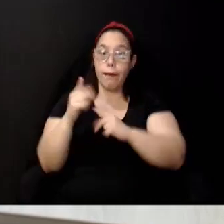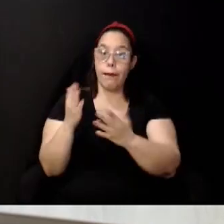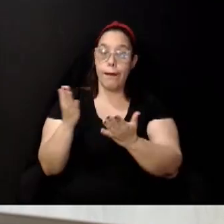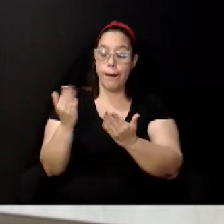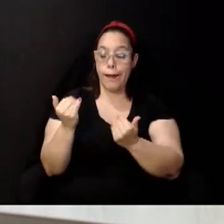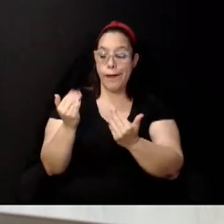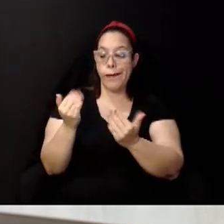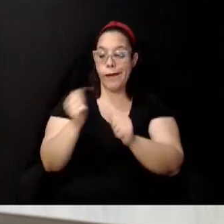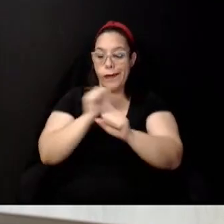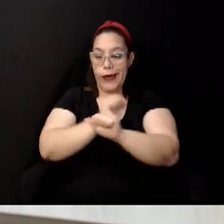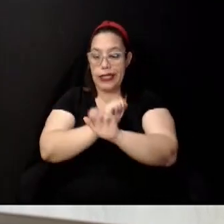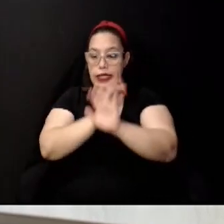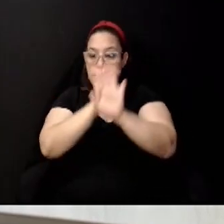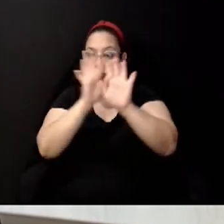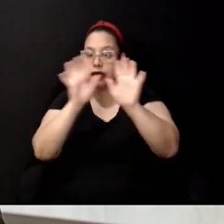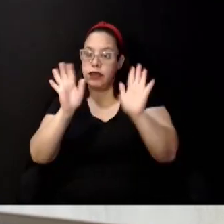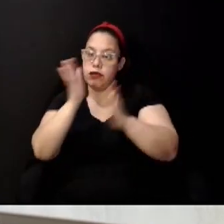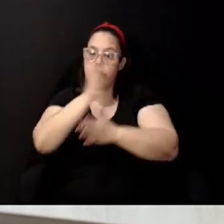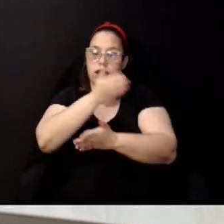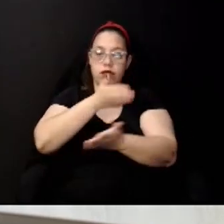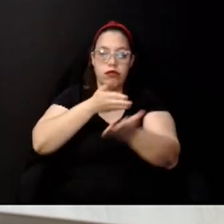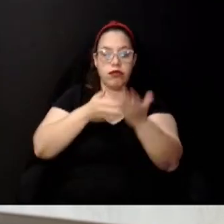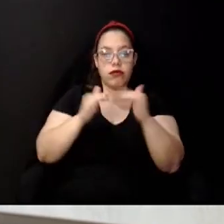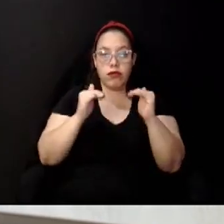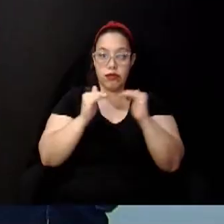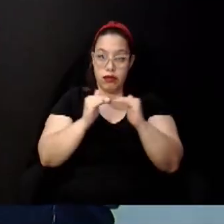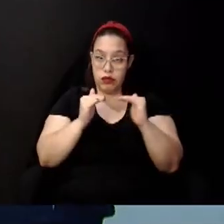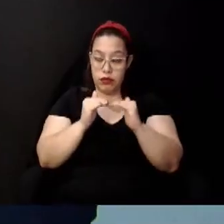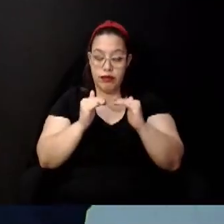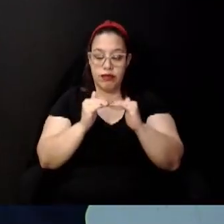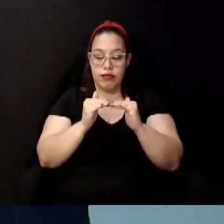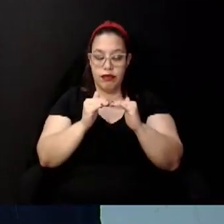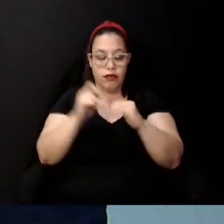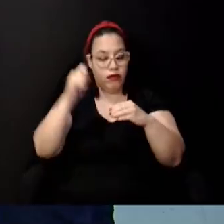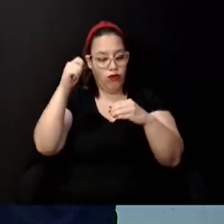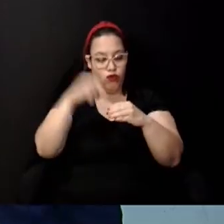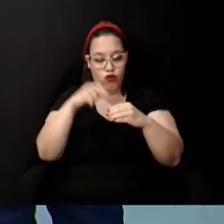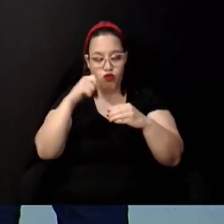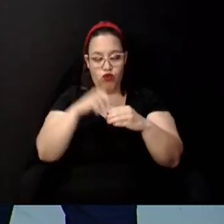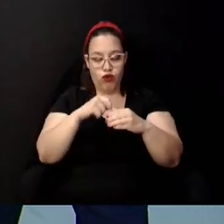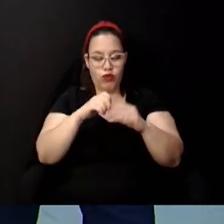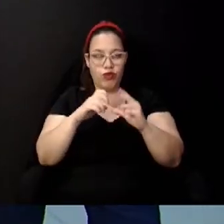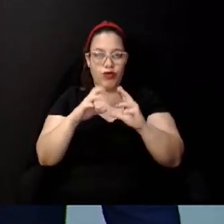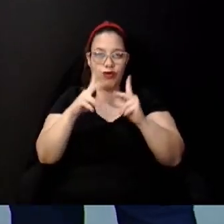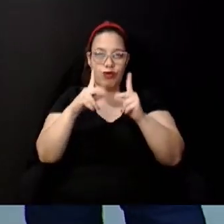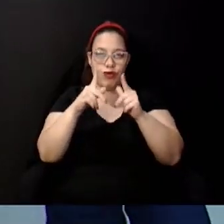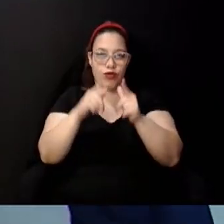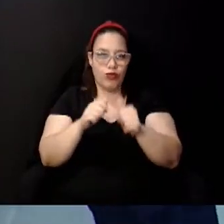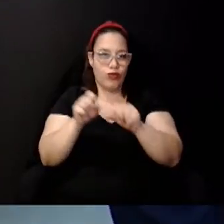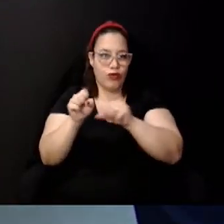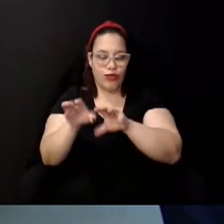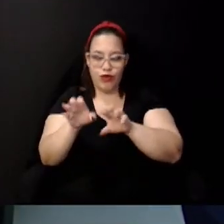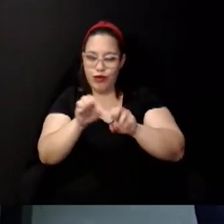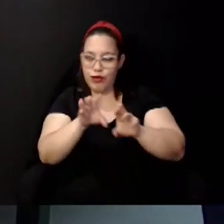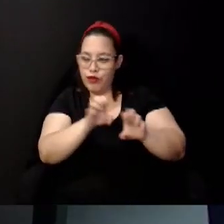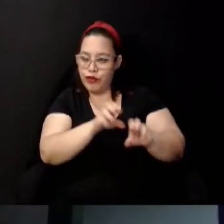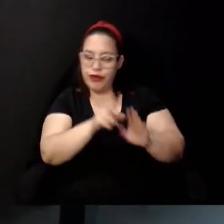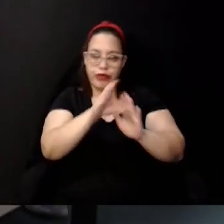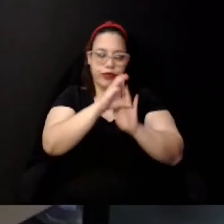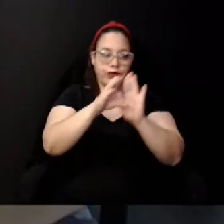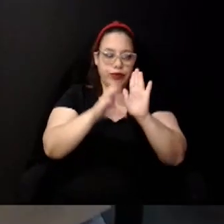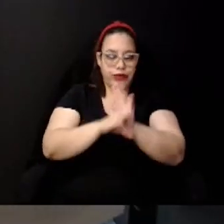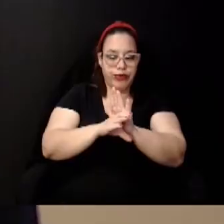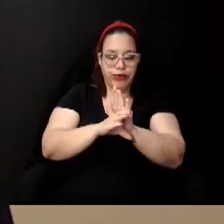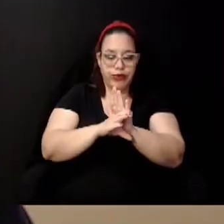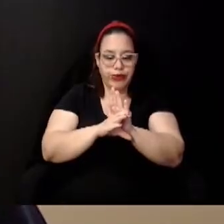esclarecida e mais participativa, com certeza. Então, é uma semente aí. Totalmente educativo, o programa conta com rodas